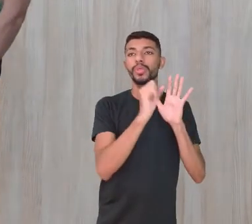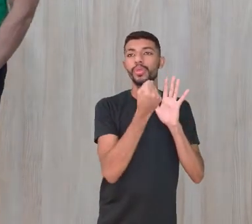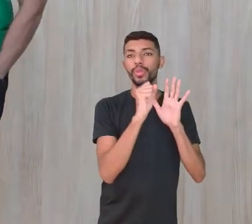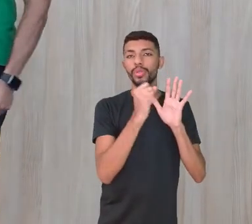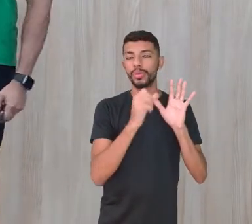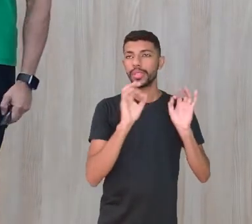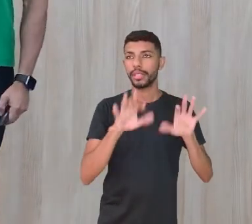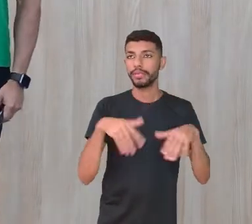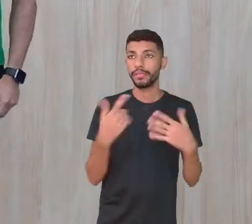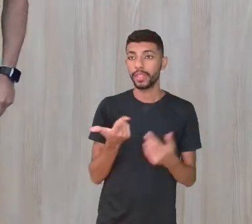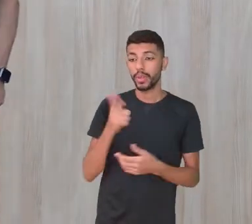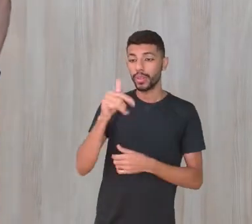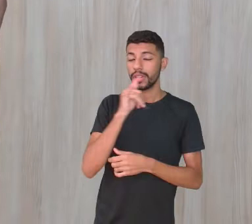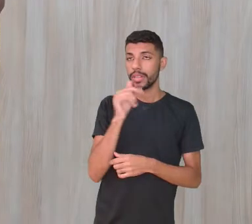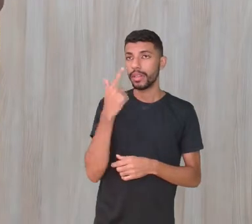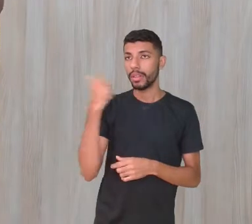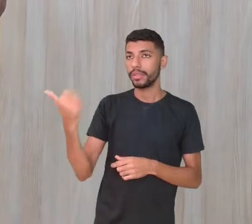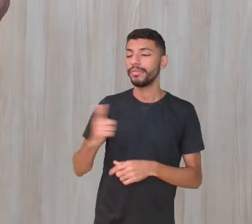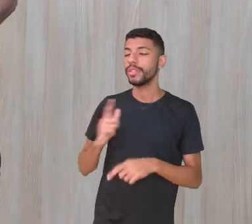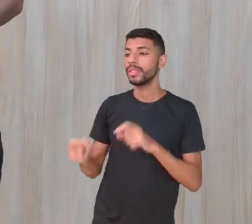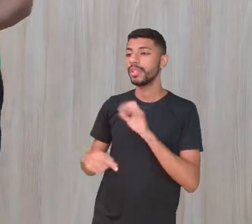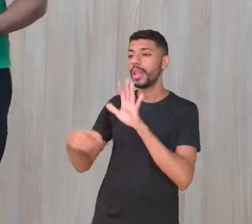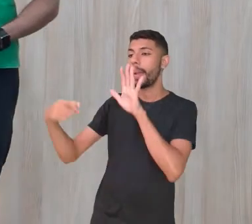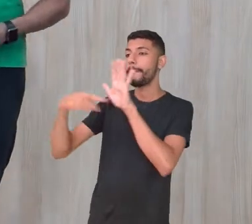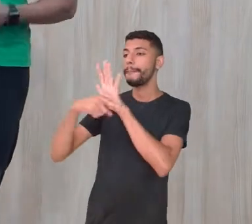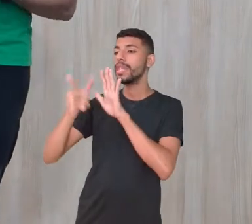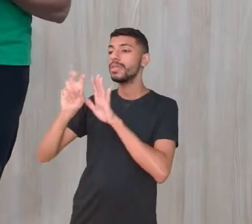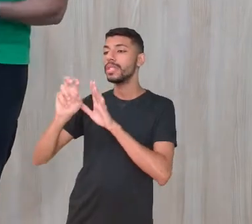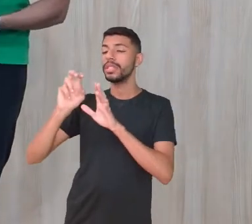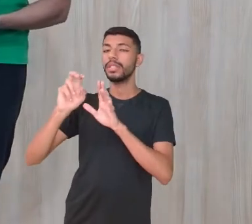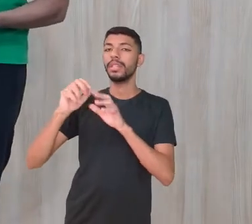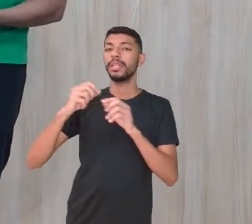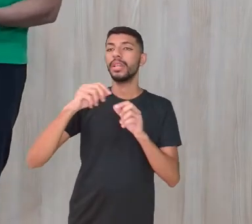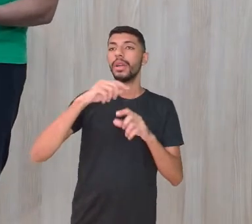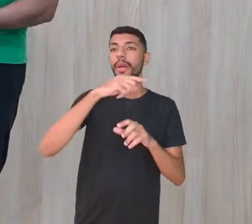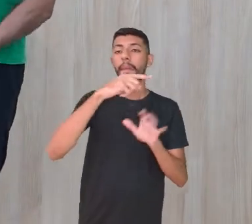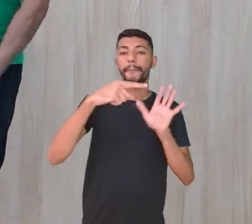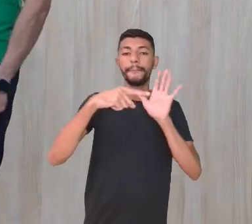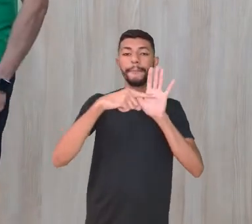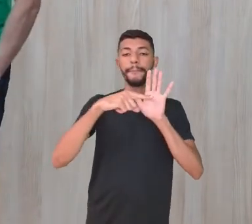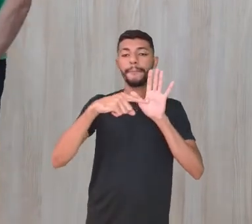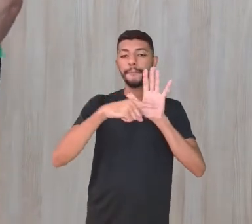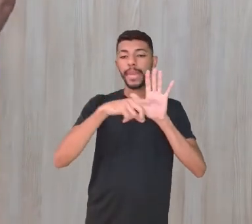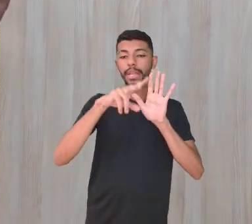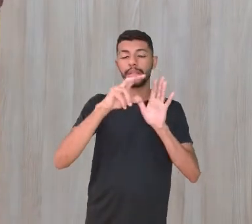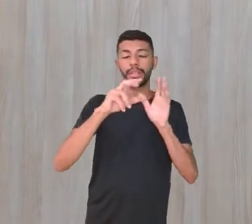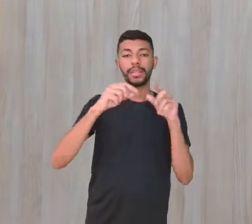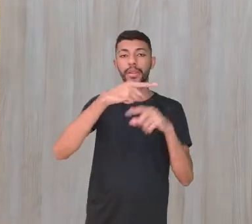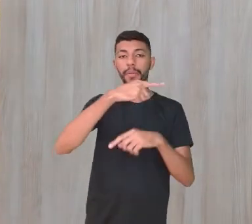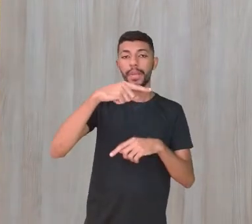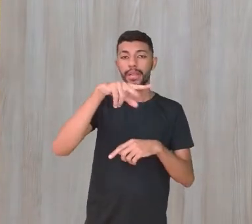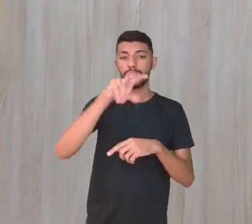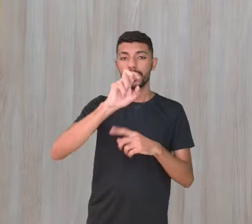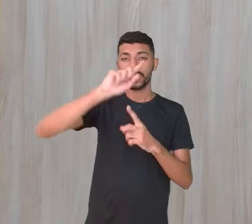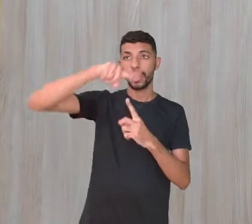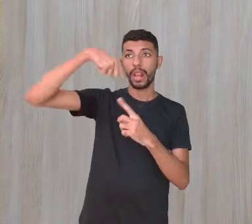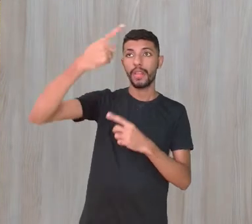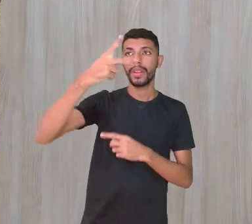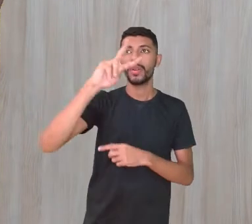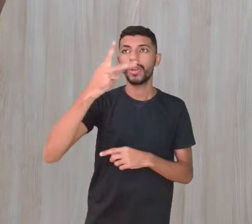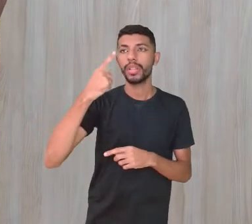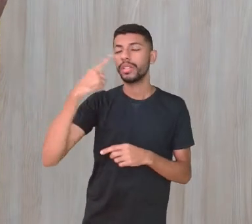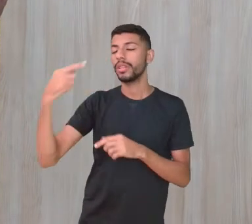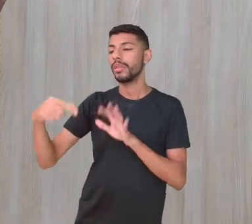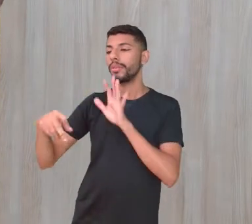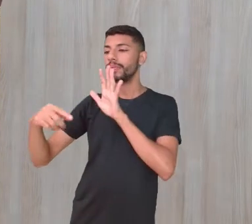próximo exemplo, eu tenho aí menos 5 elevado ao quadrado. Então, eu vou repetir o menos 5 quantas vezes?